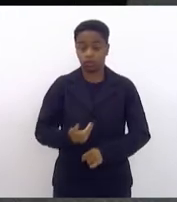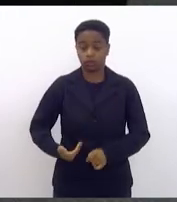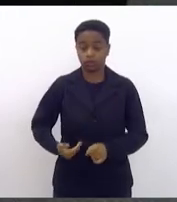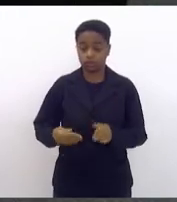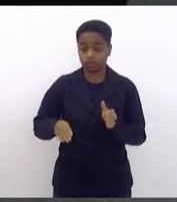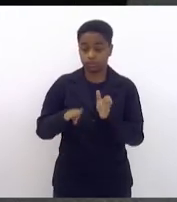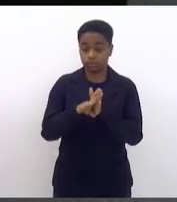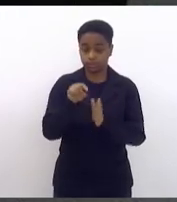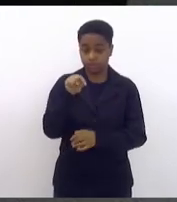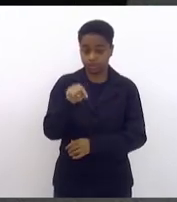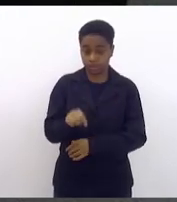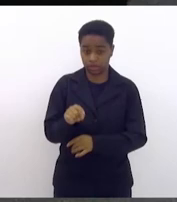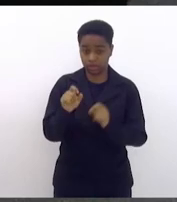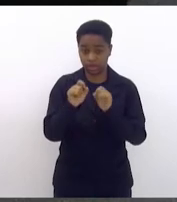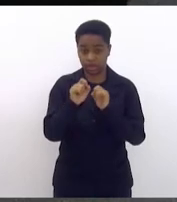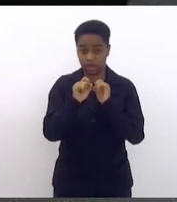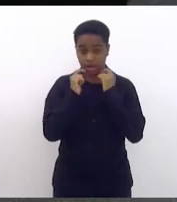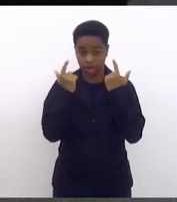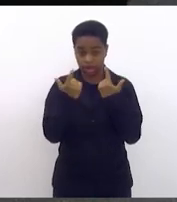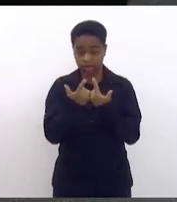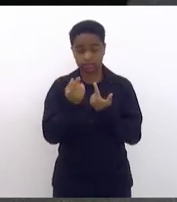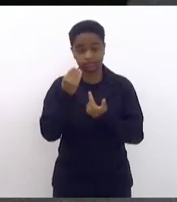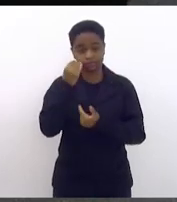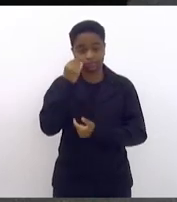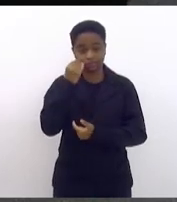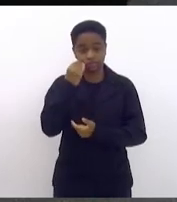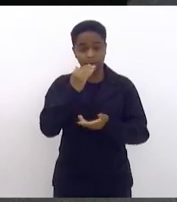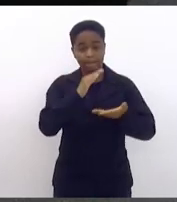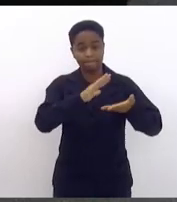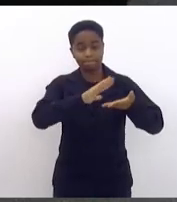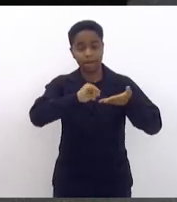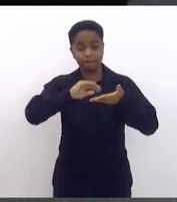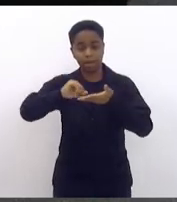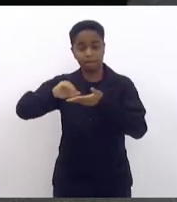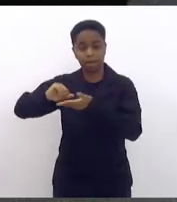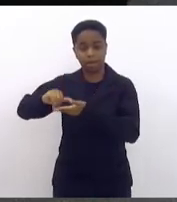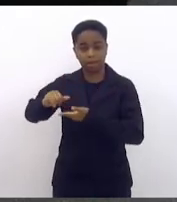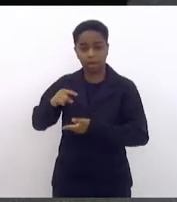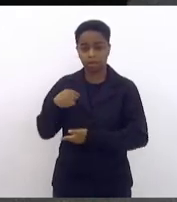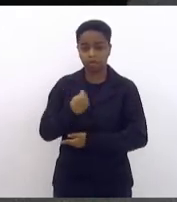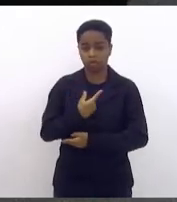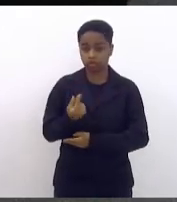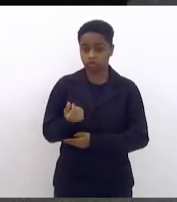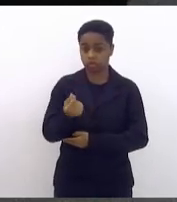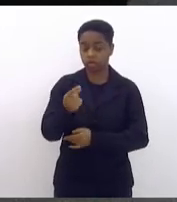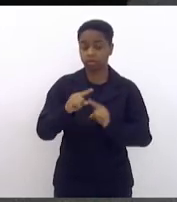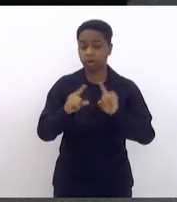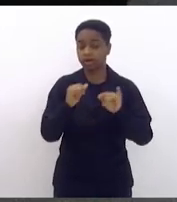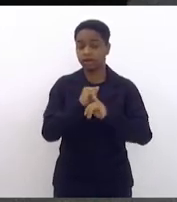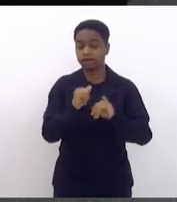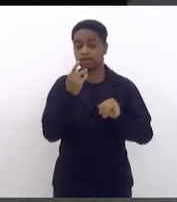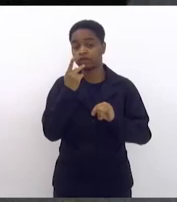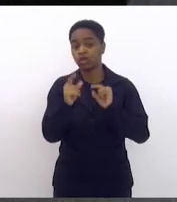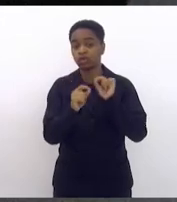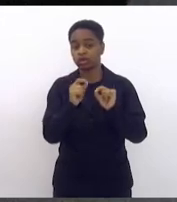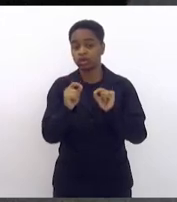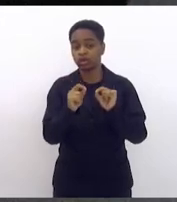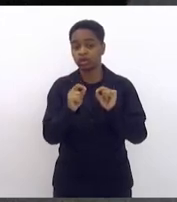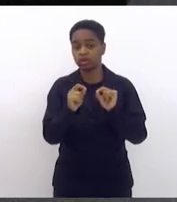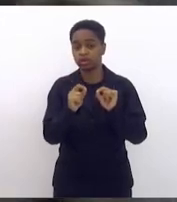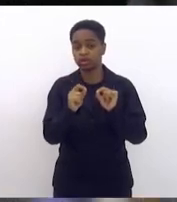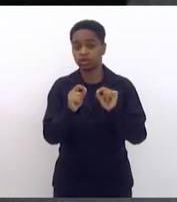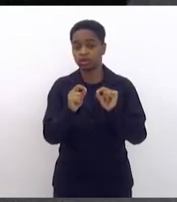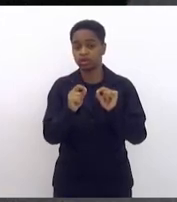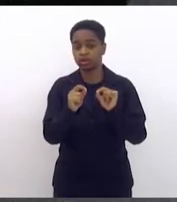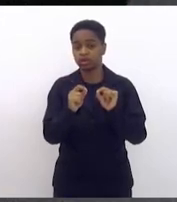Assembleia e quer deixar os nossos fundos sem fundos, alegando que está com os bolsos